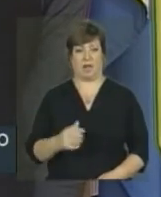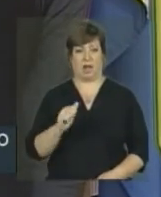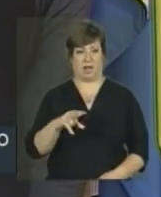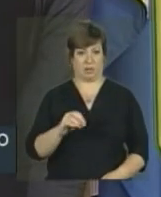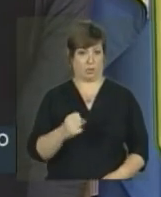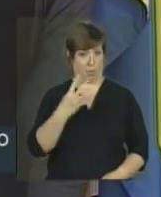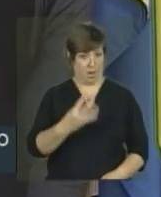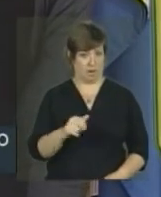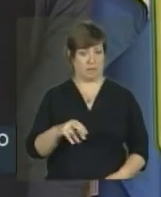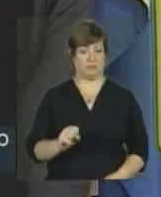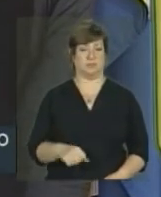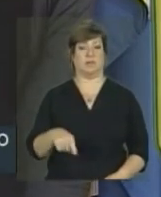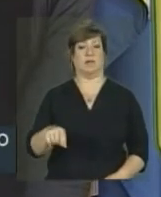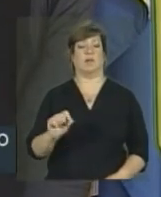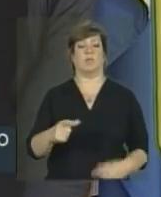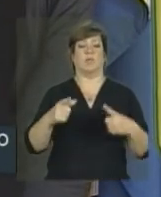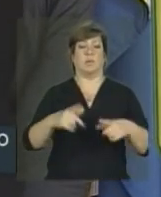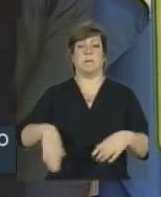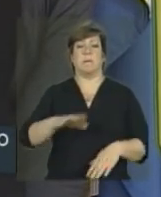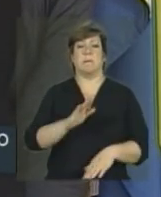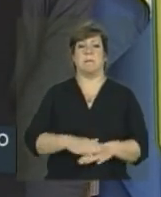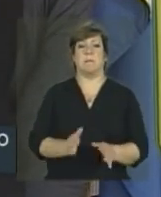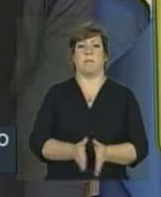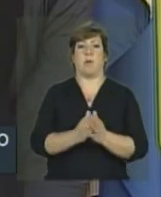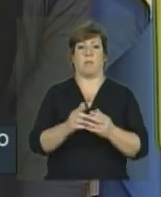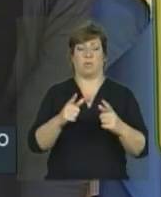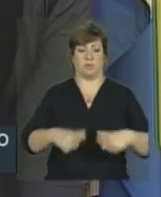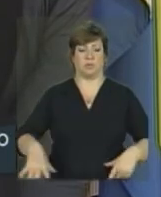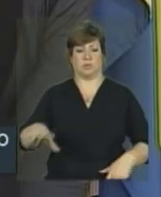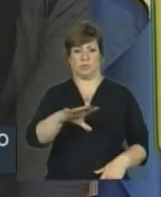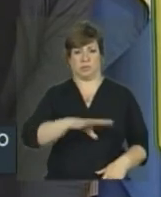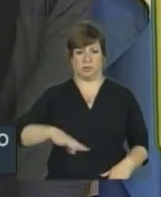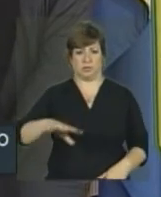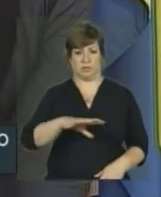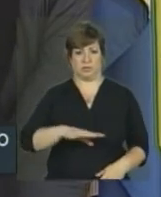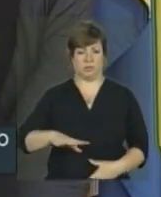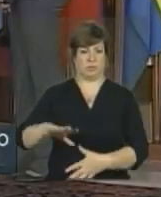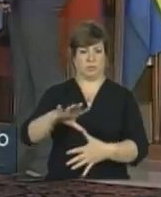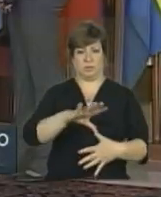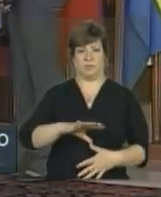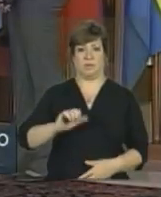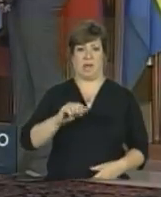mais pobres do continente americano e a agricultura emprega